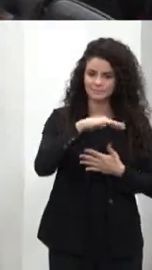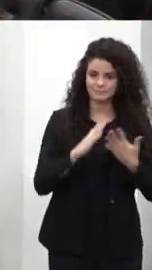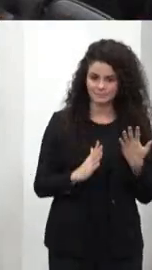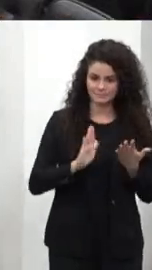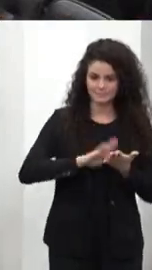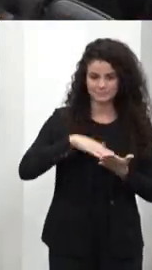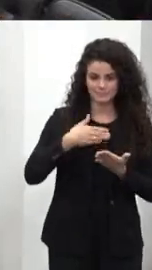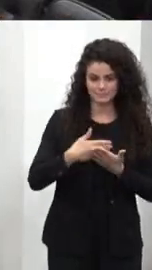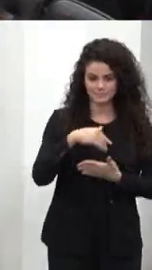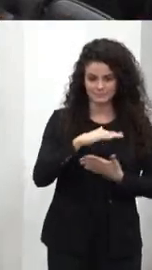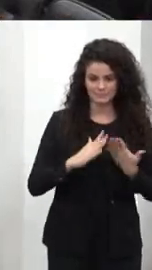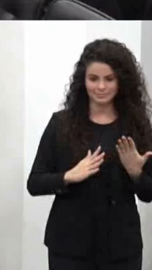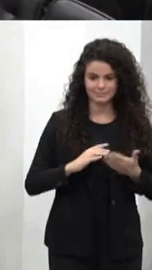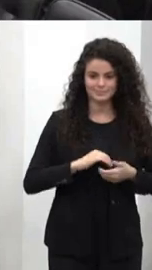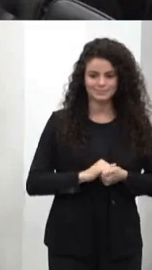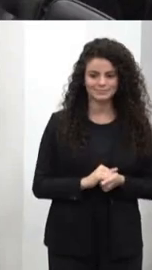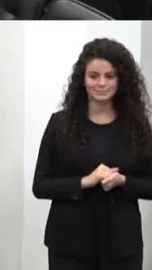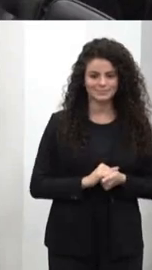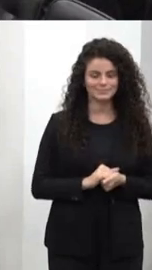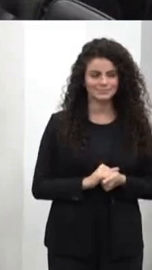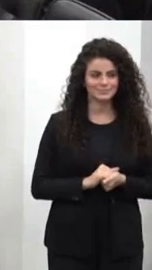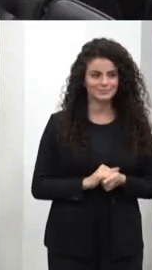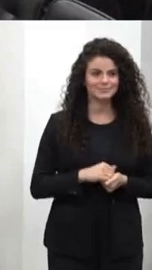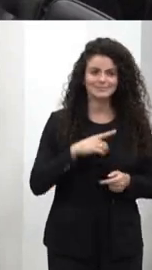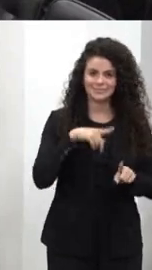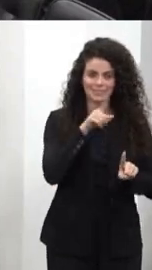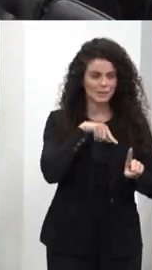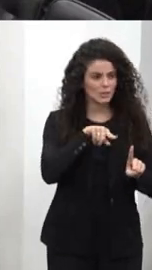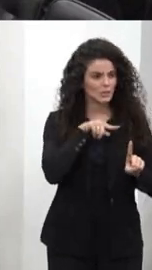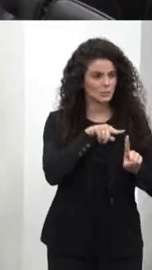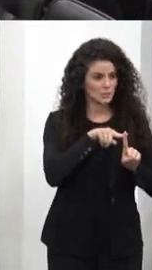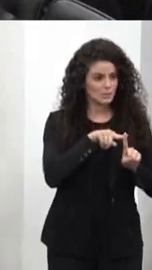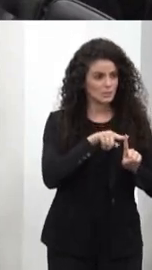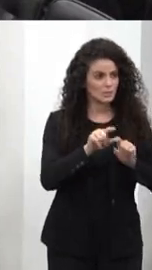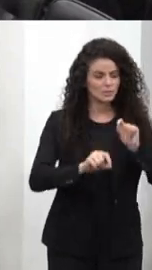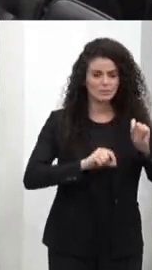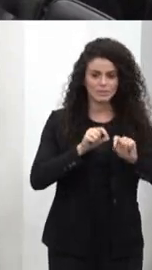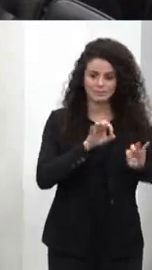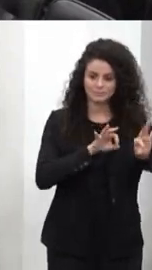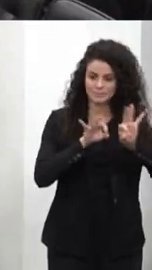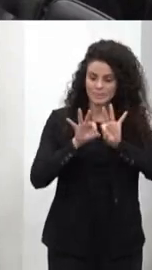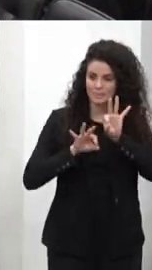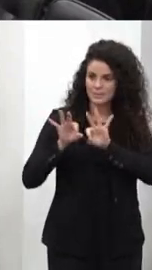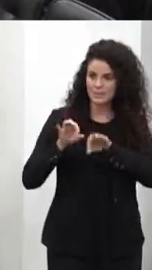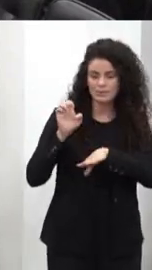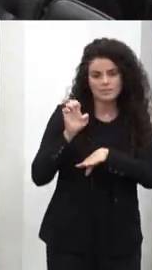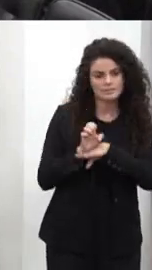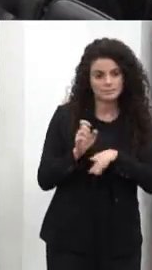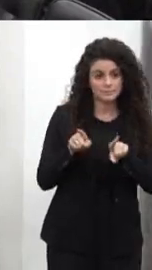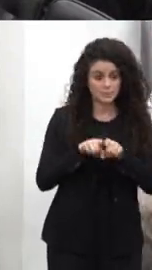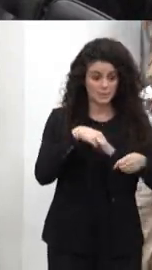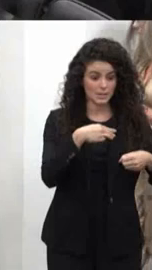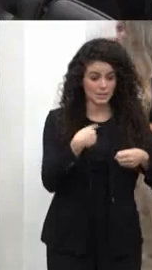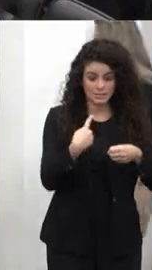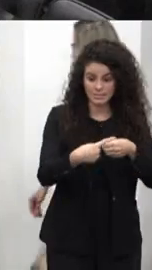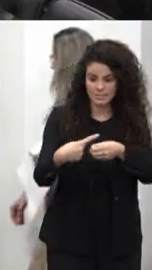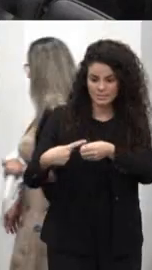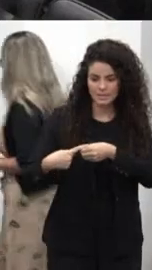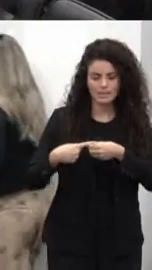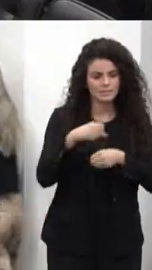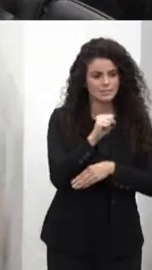libras esta audiência tem por objetivo preparar o estado e os municípios catarinenses para